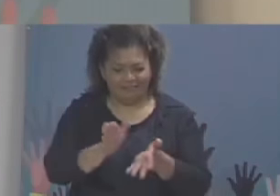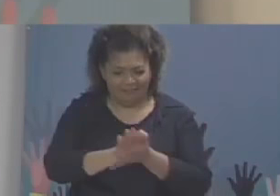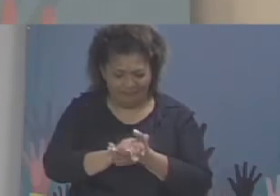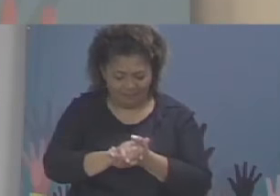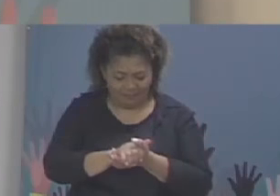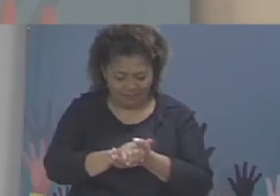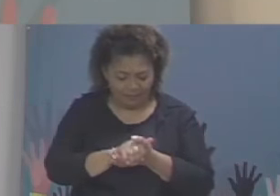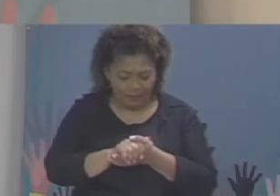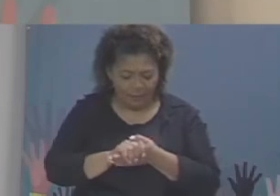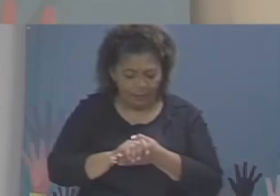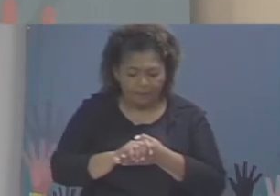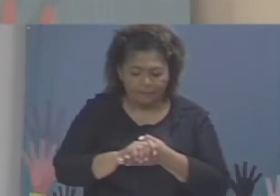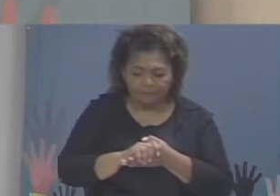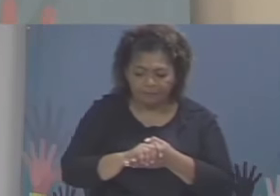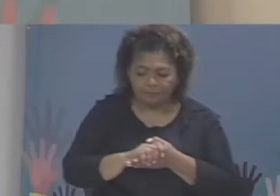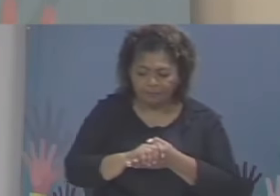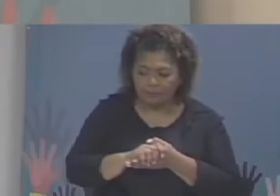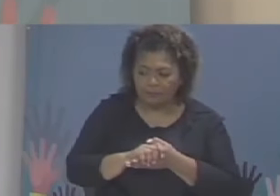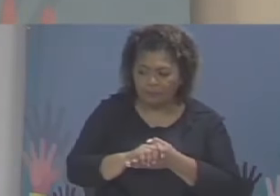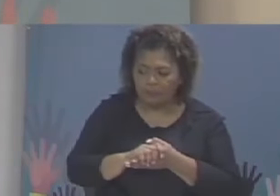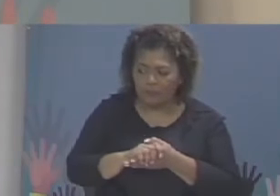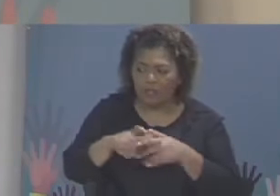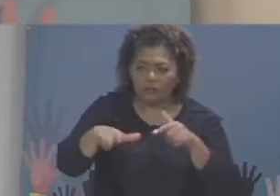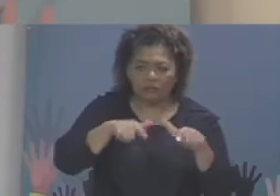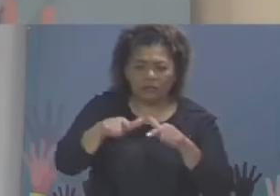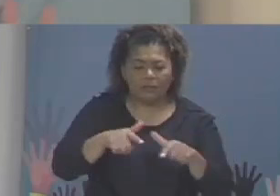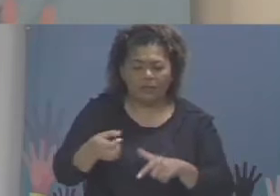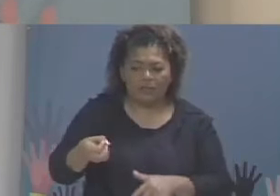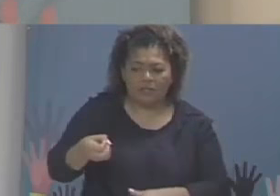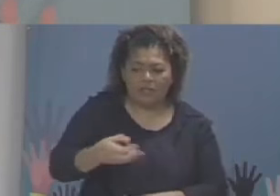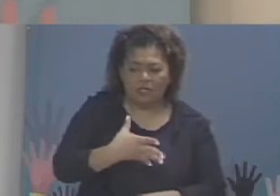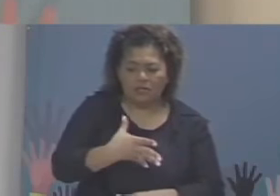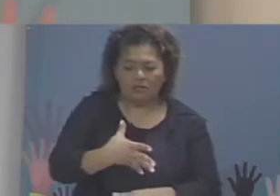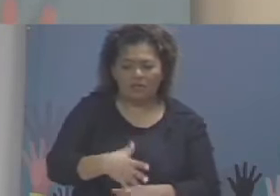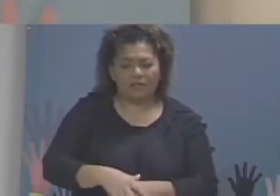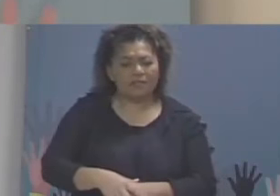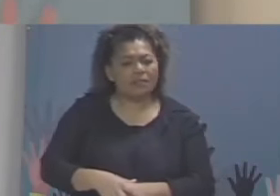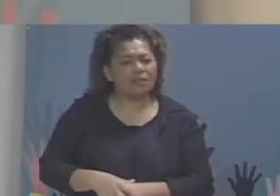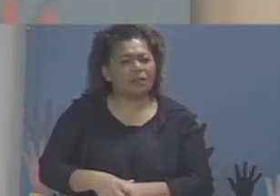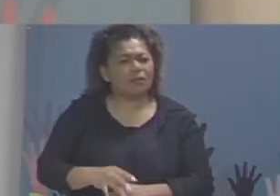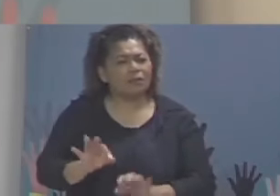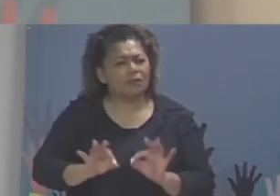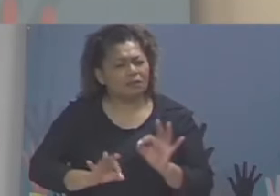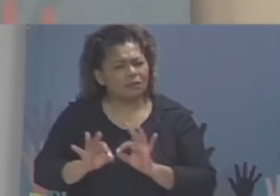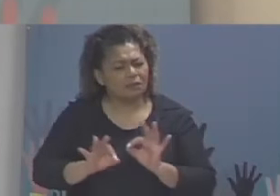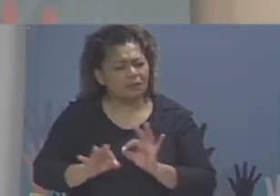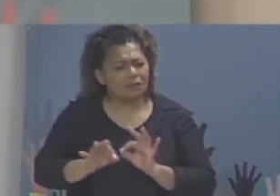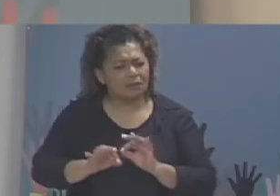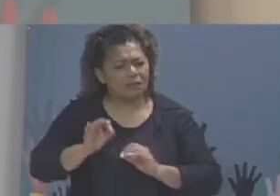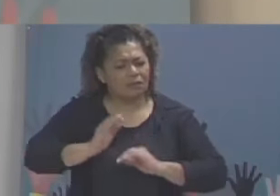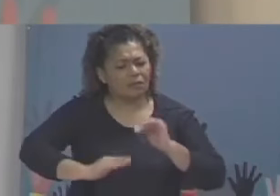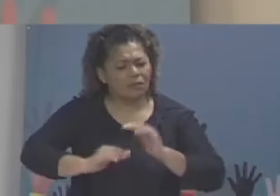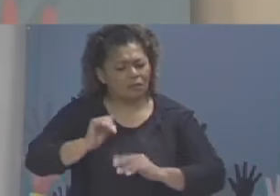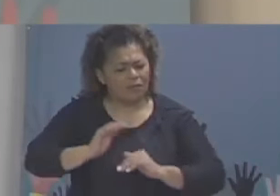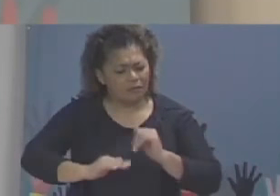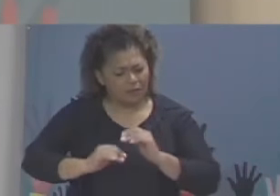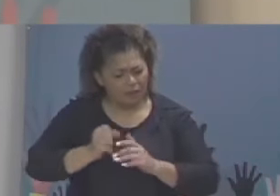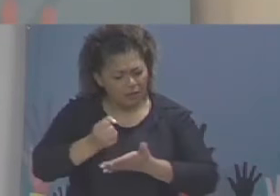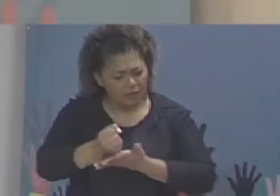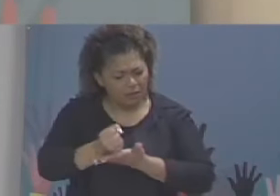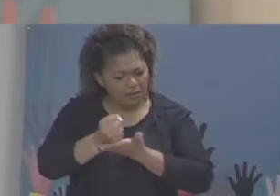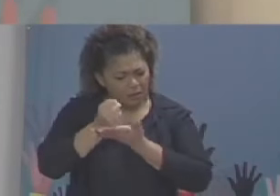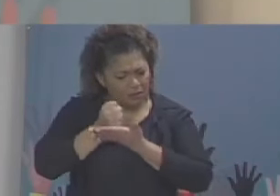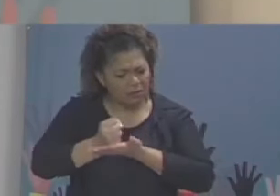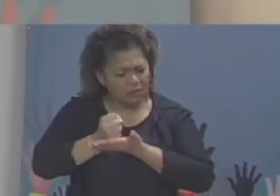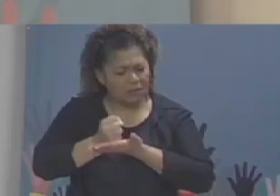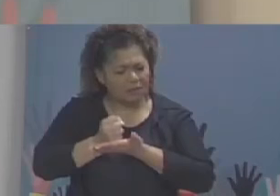atuação da renovação. Primeiro, a gente acredita que o conselho deva, de fato, orientar academicamente também a profissão, o profissional. O segundo momento, que nós temos que